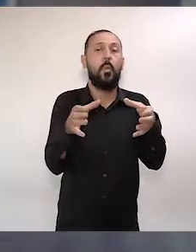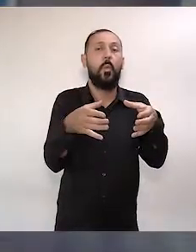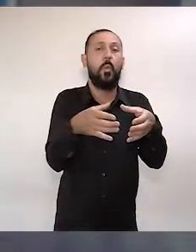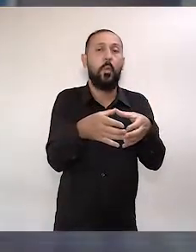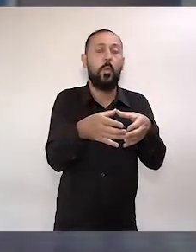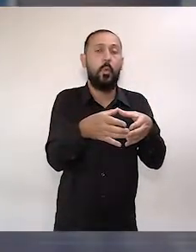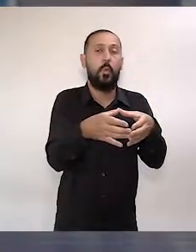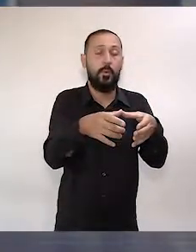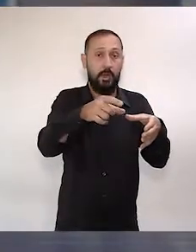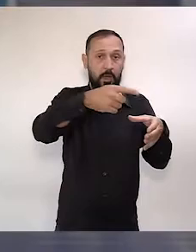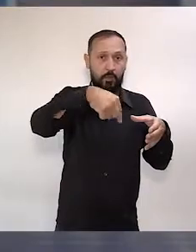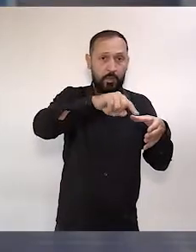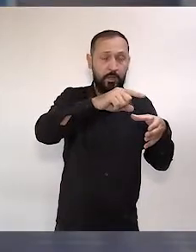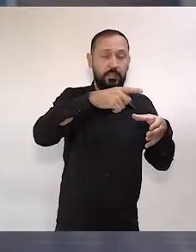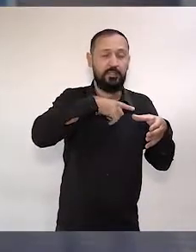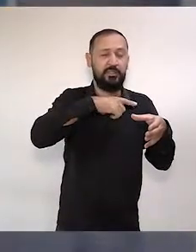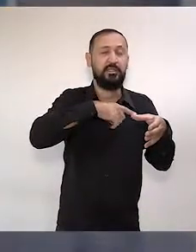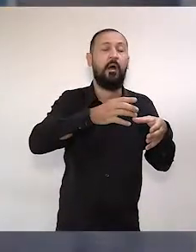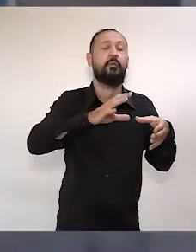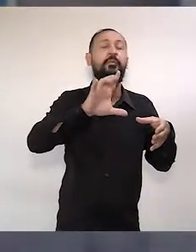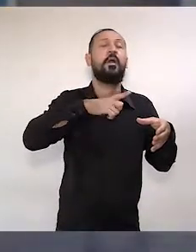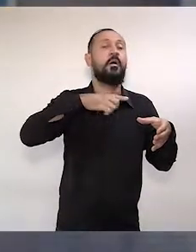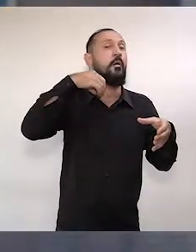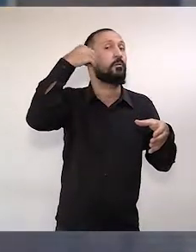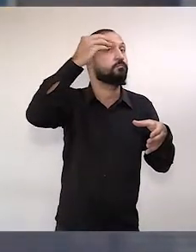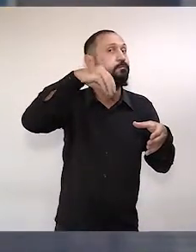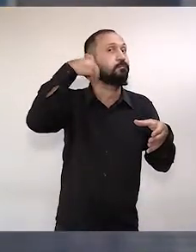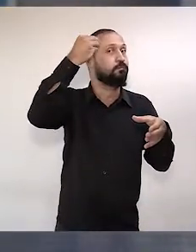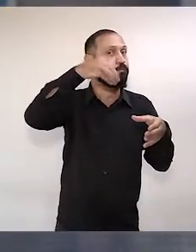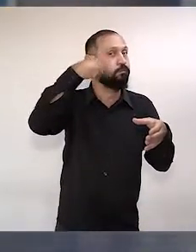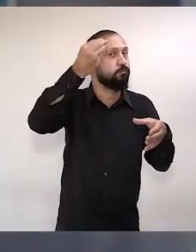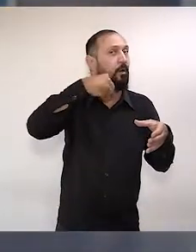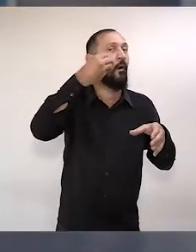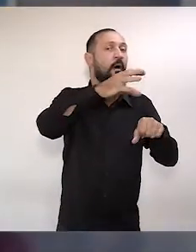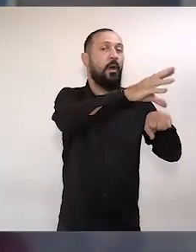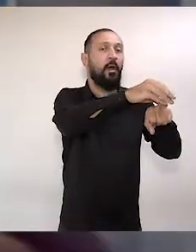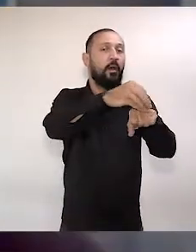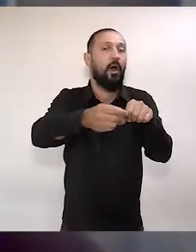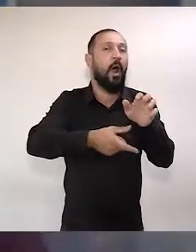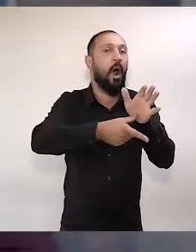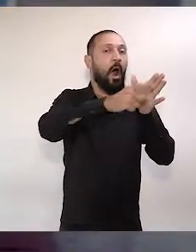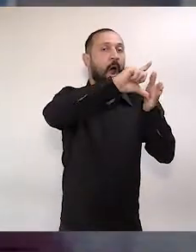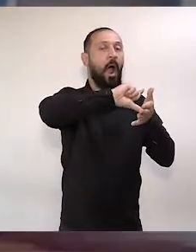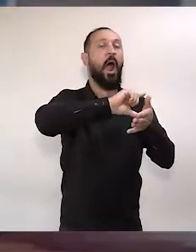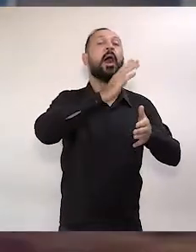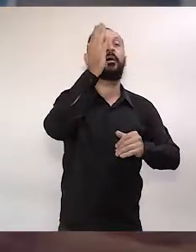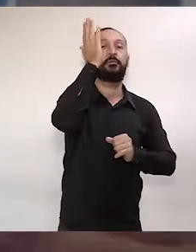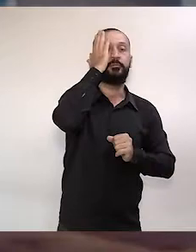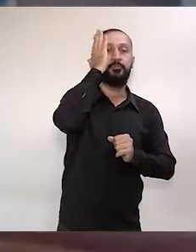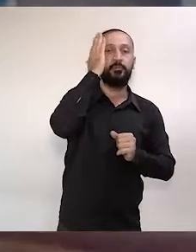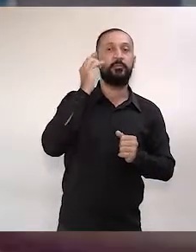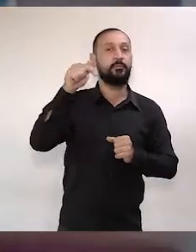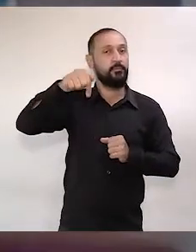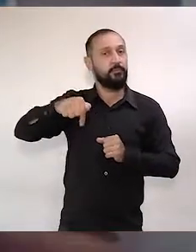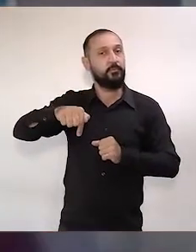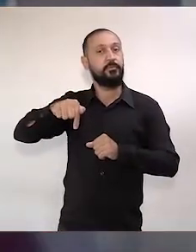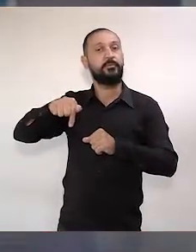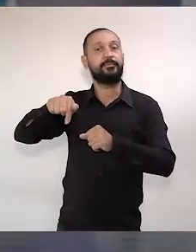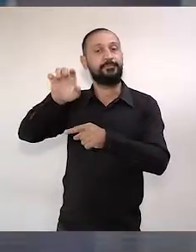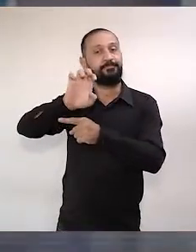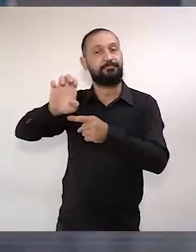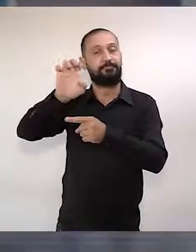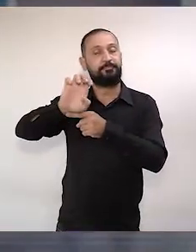desenvolvida por grupos que já têm um know-how, que já têm um conhecimento prévio. Então, aqui